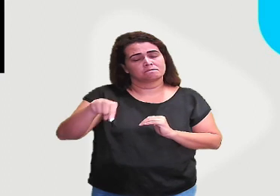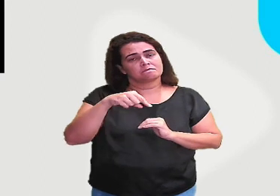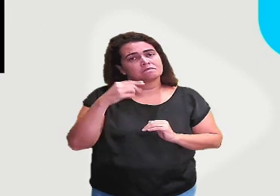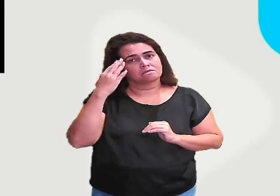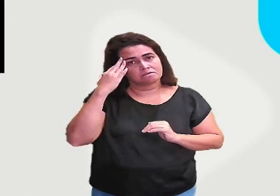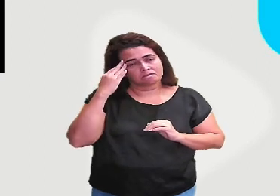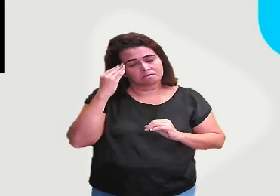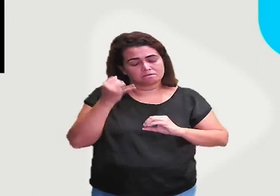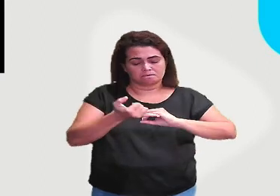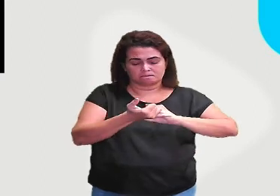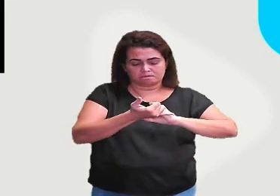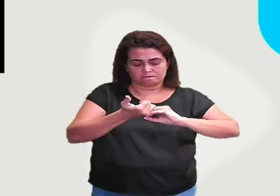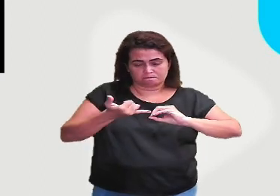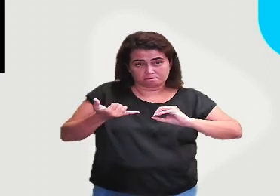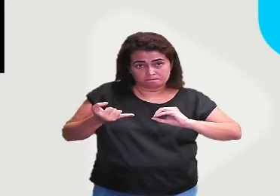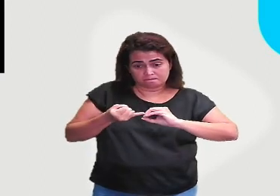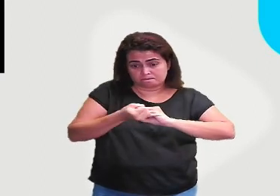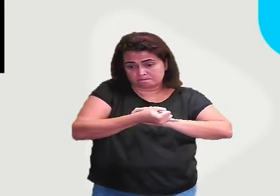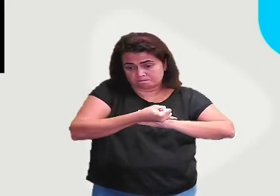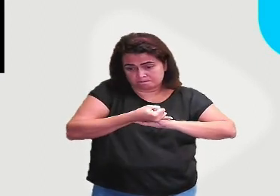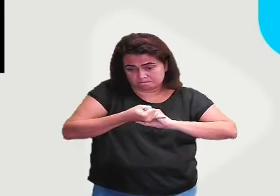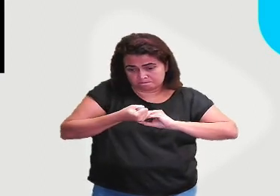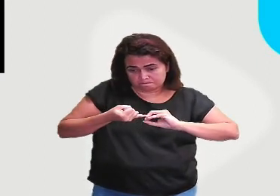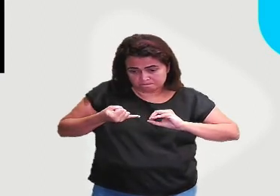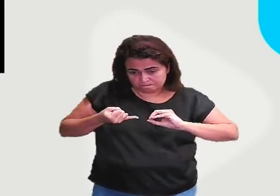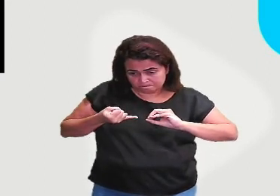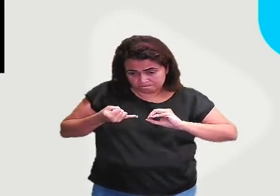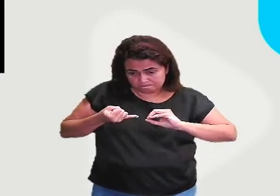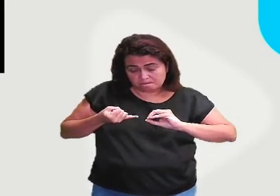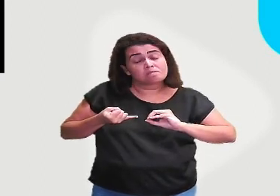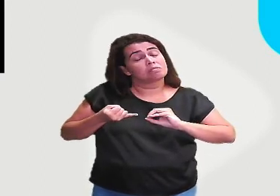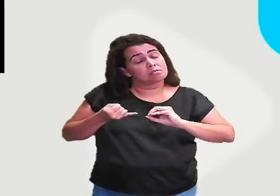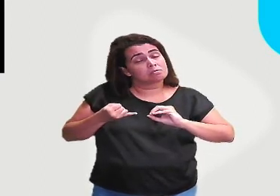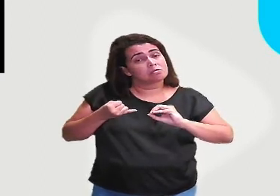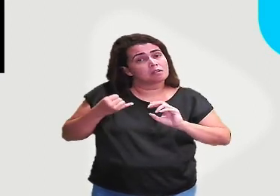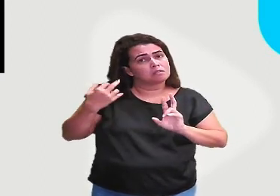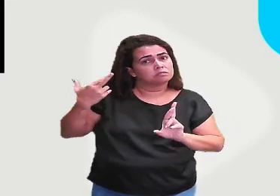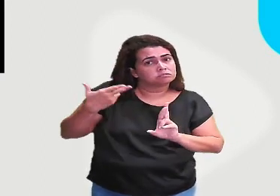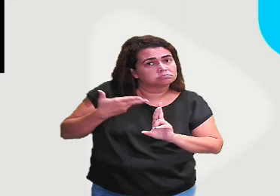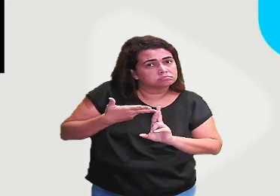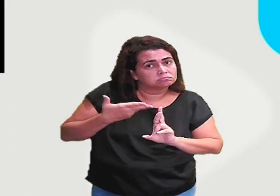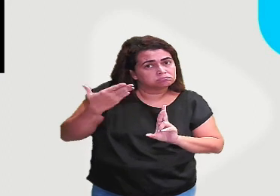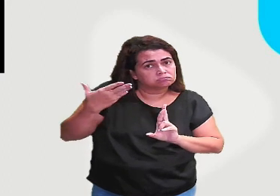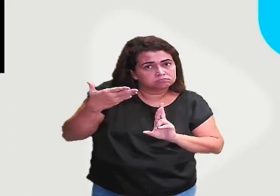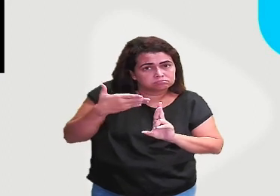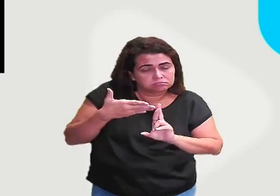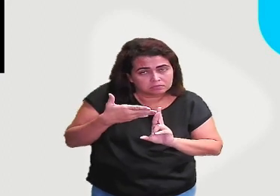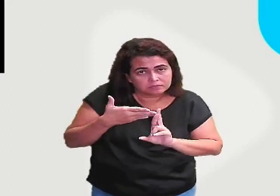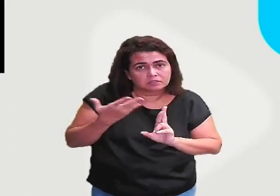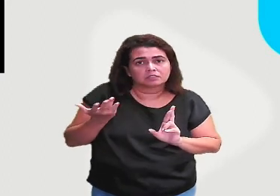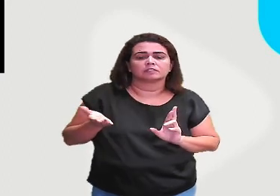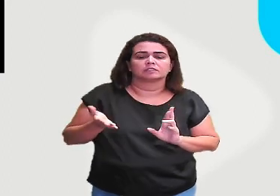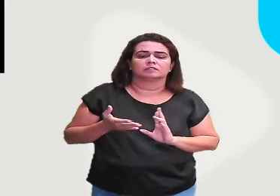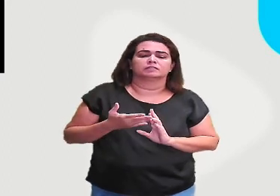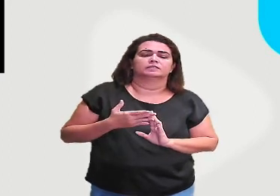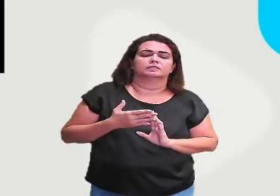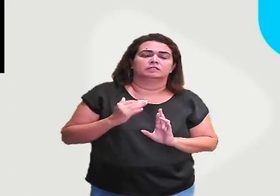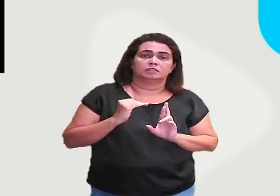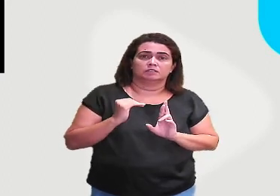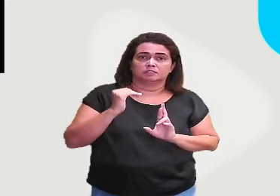linha do Equador. Então, quando nós temos a incidência do Sol mais acima da linha do Equador, em